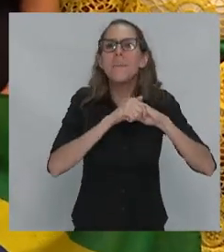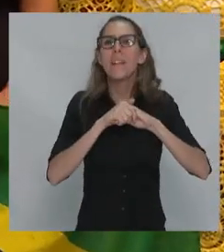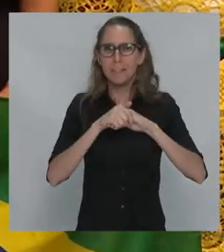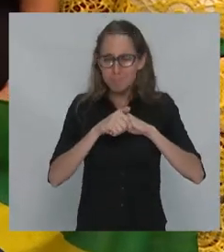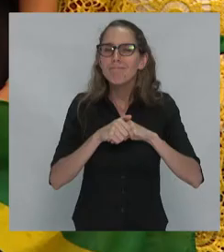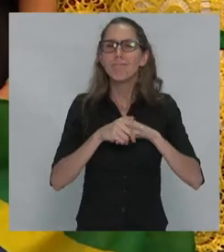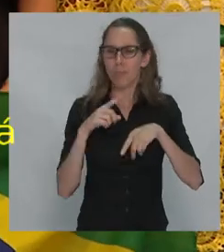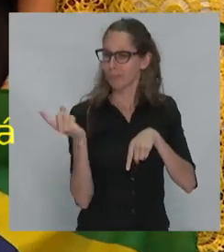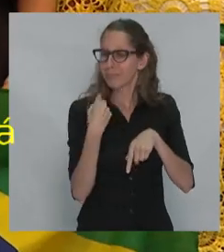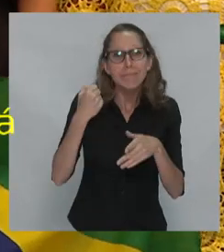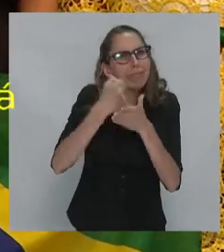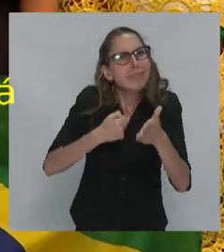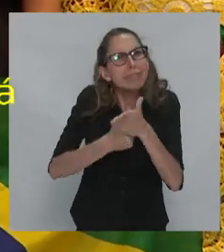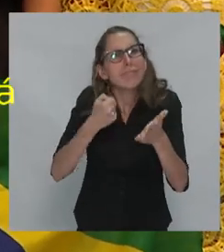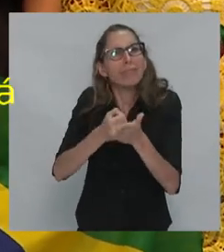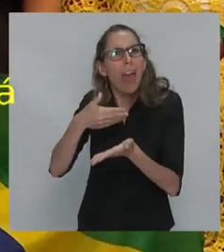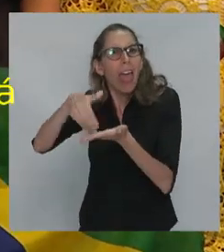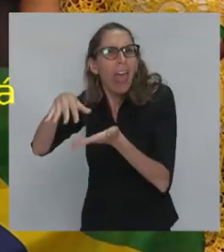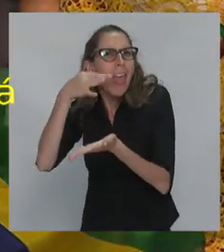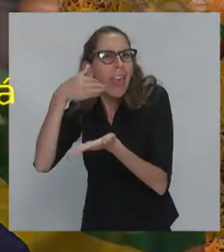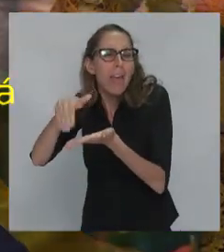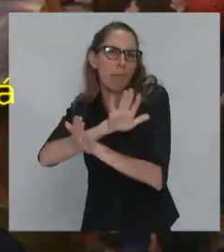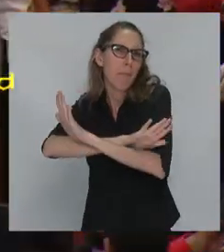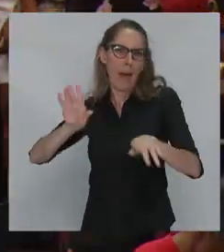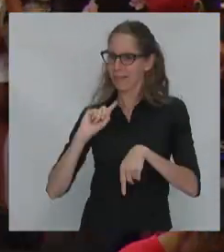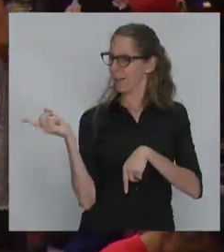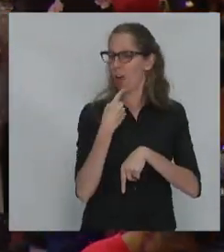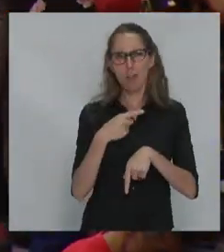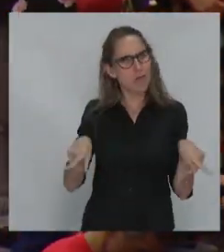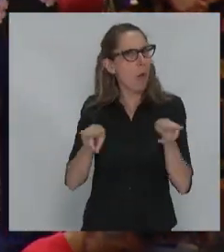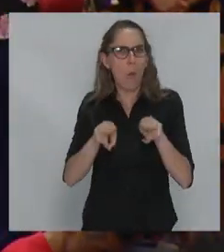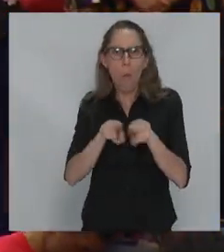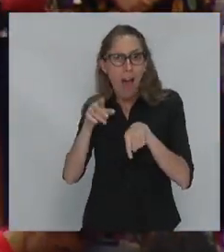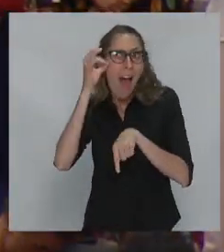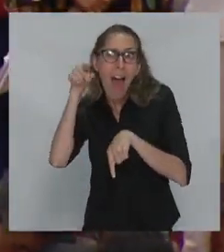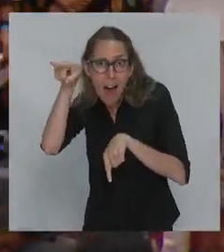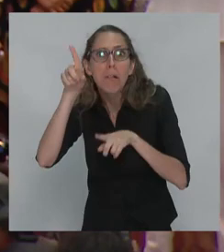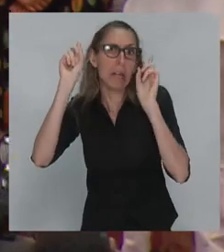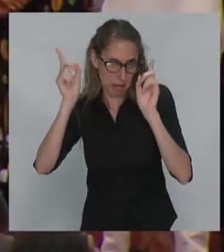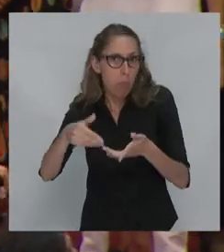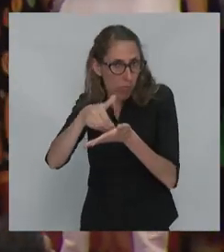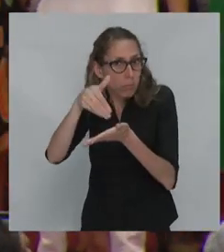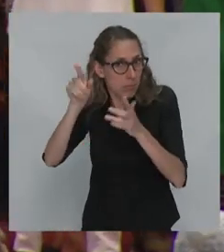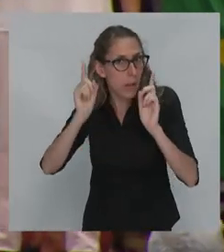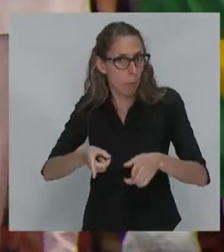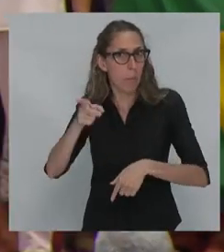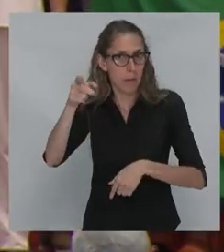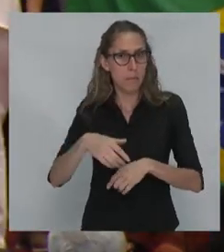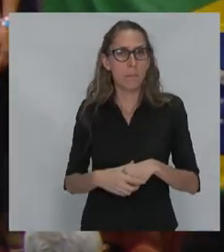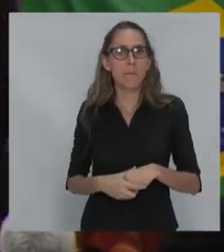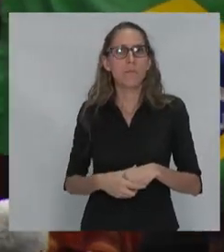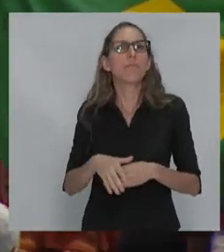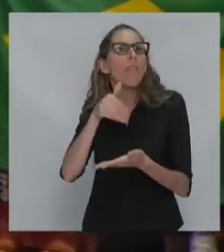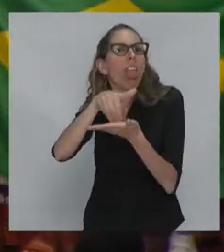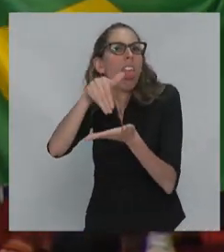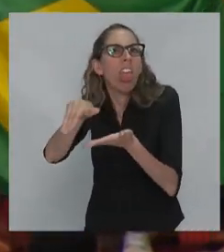racismo é uma luta de todos nós. Em África também existe racismo. O racismo com várias facetas, pode